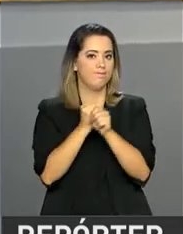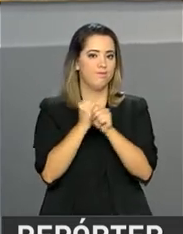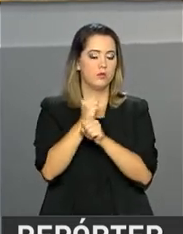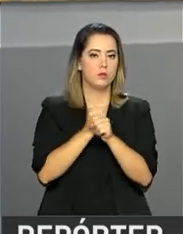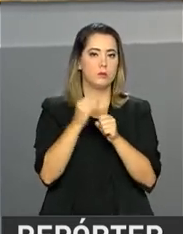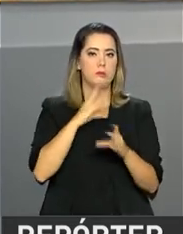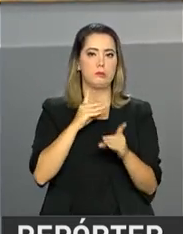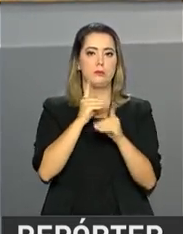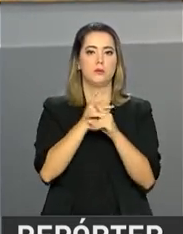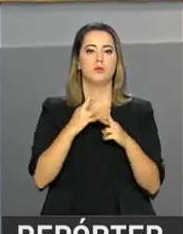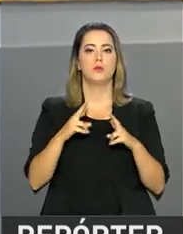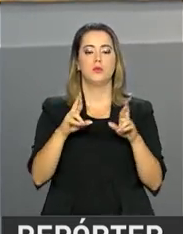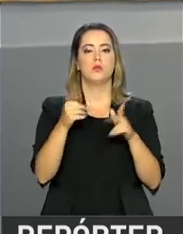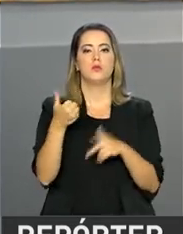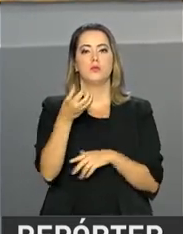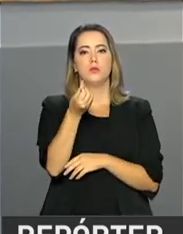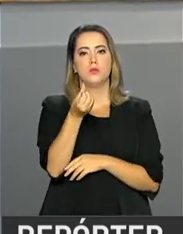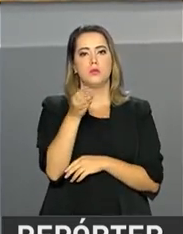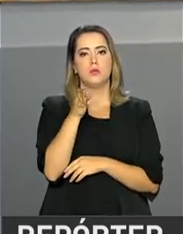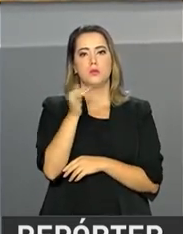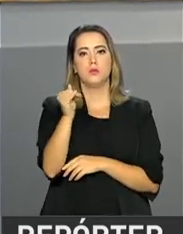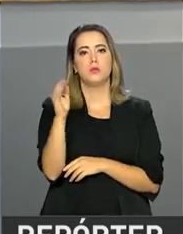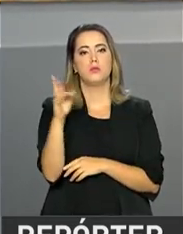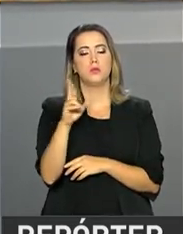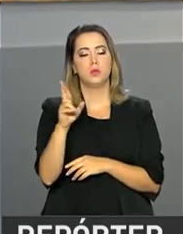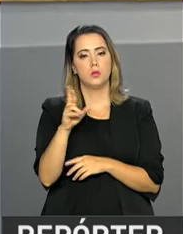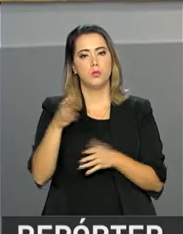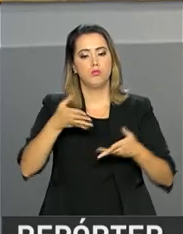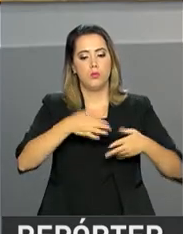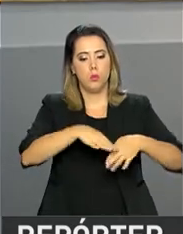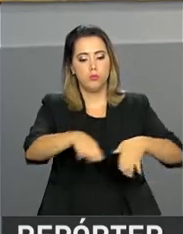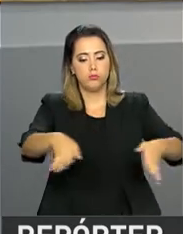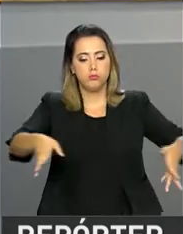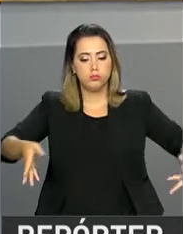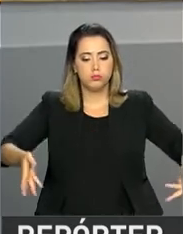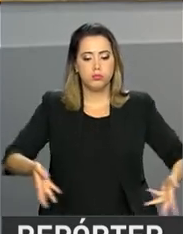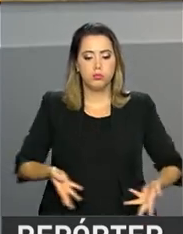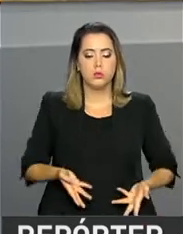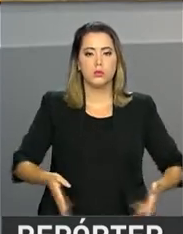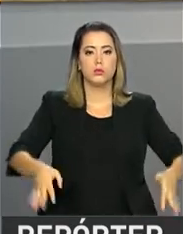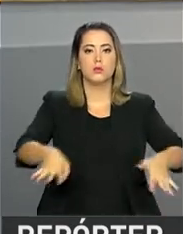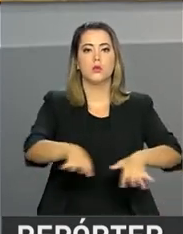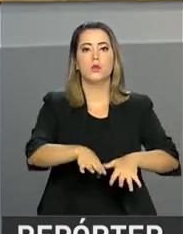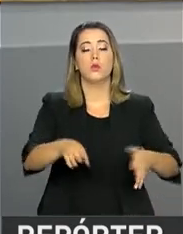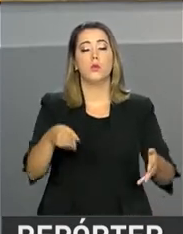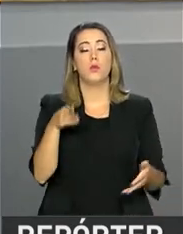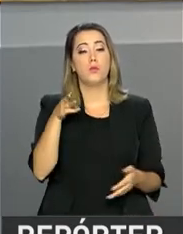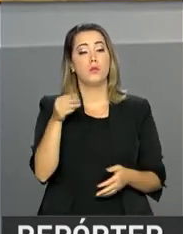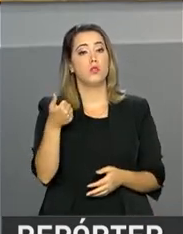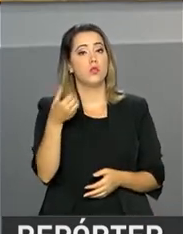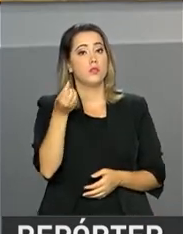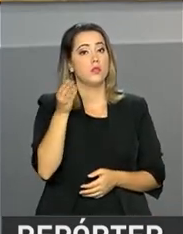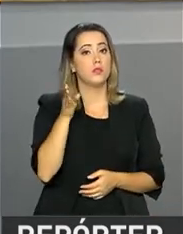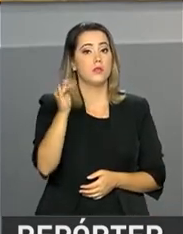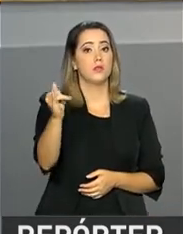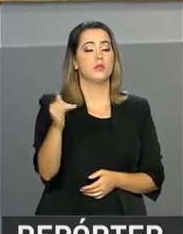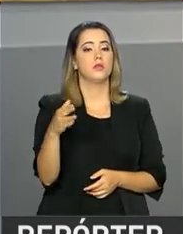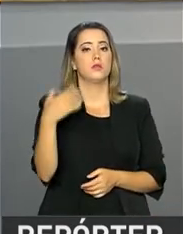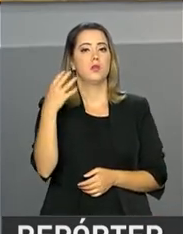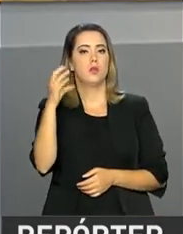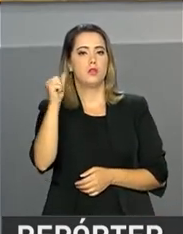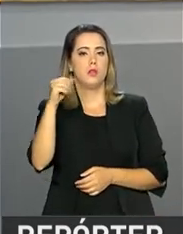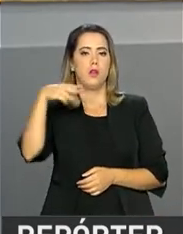pelo menos 16 bilhões de barris de petróleo nas áreas das bacias de campos e de santos o pré-sal é formado por grandes